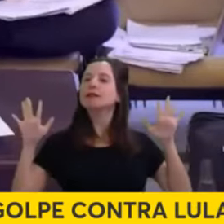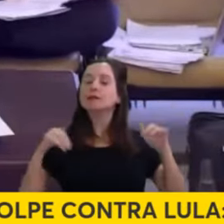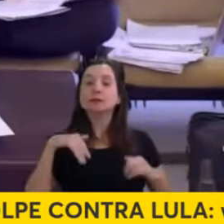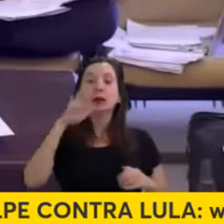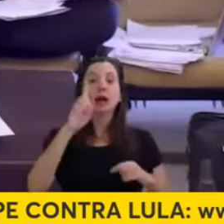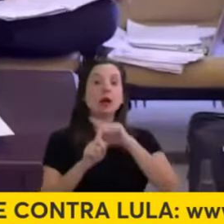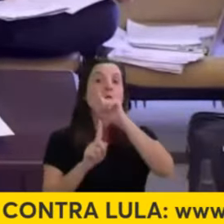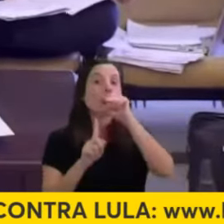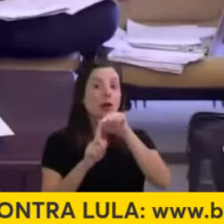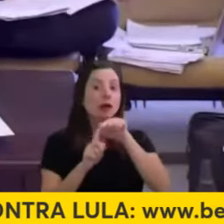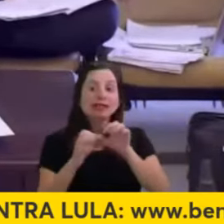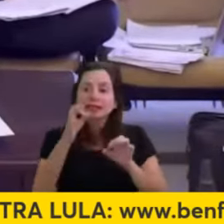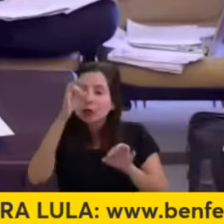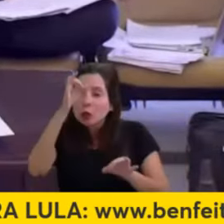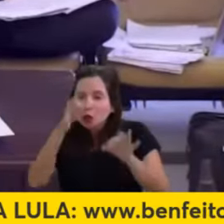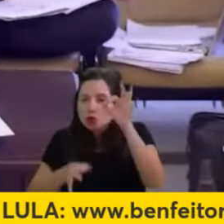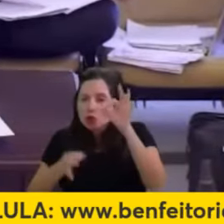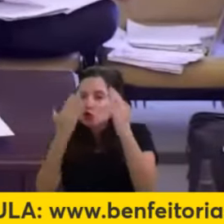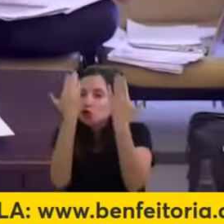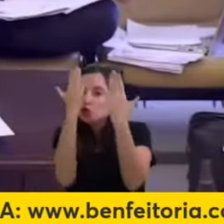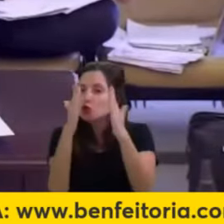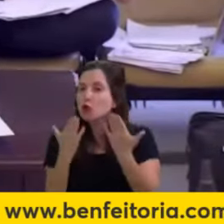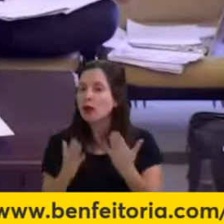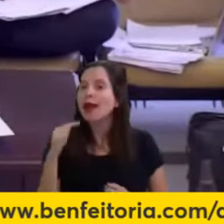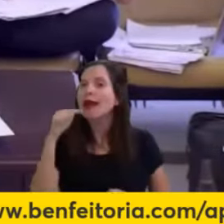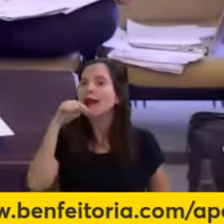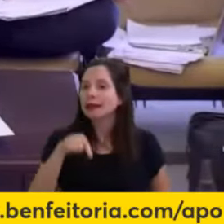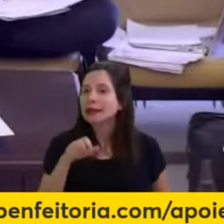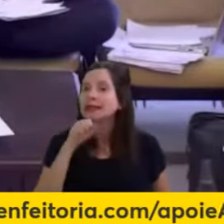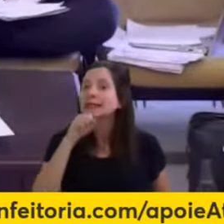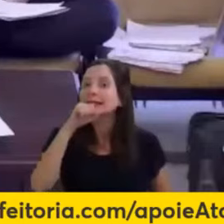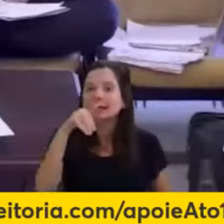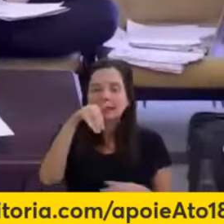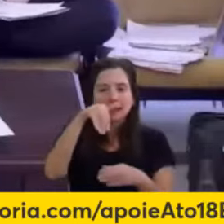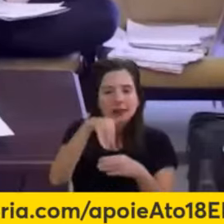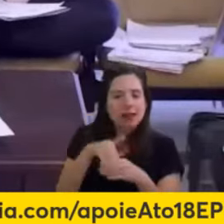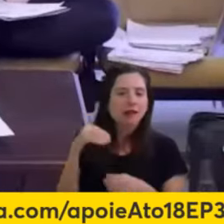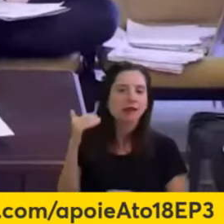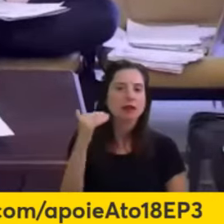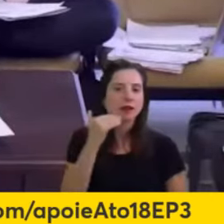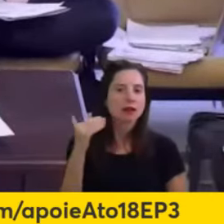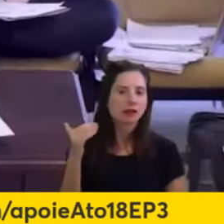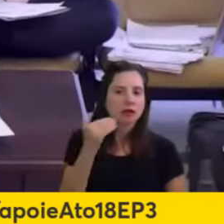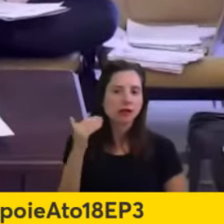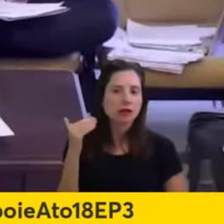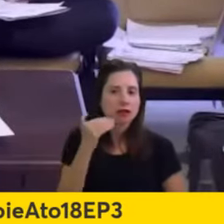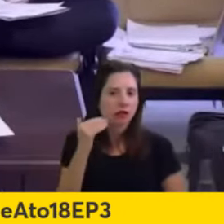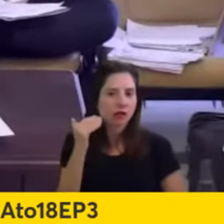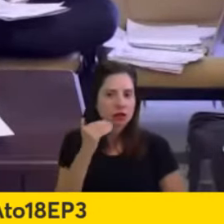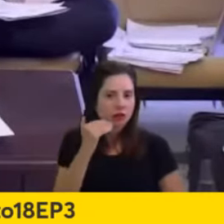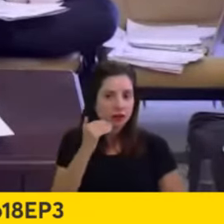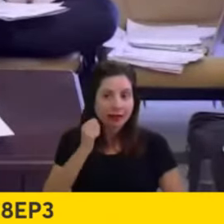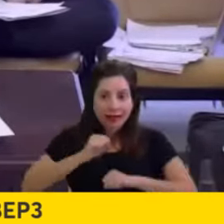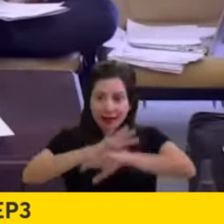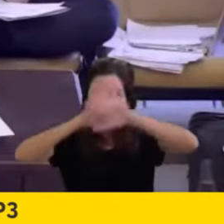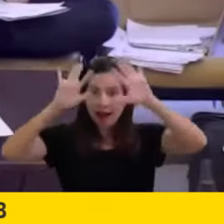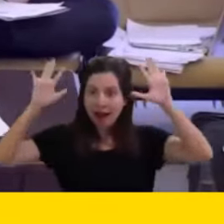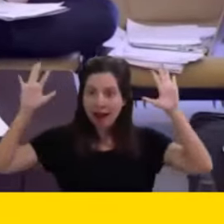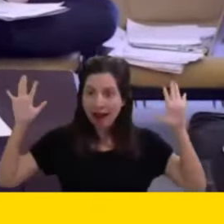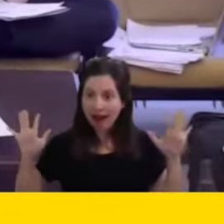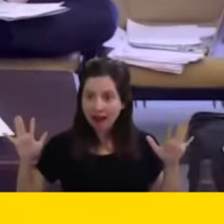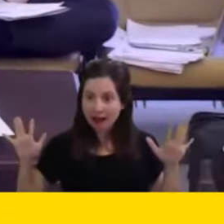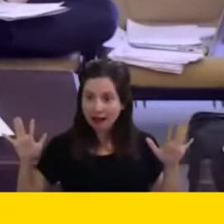analisado aqui excelências é se houve uma trapassa eleitoral e uma trapassa muito clara que